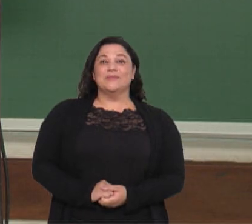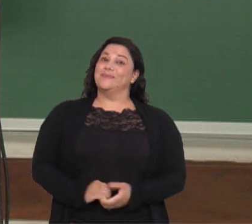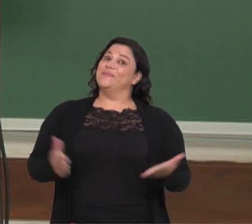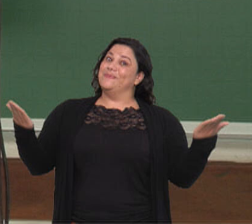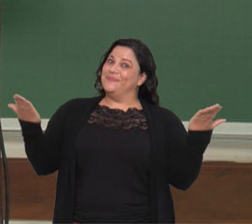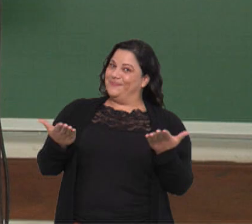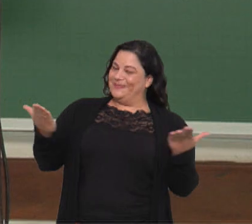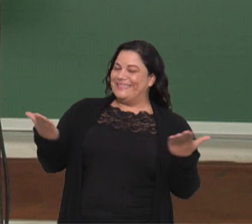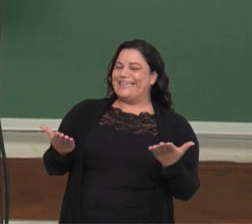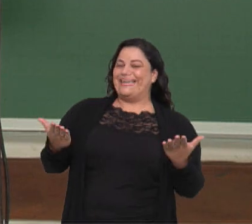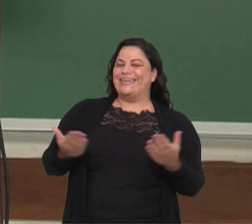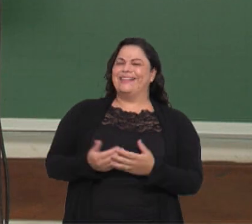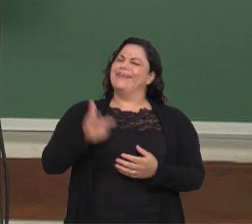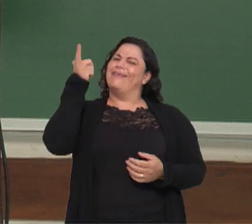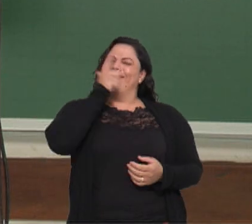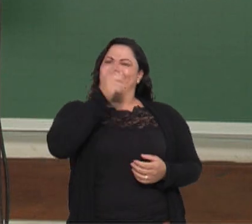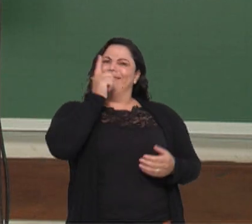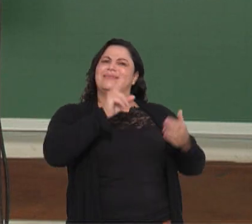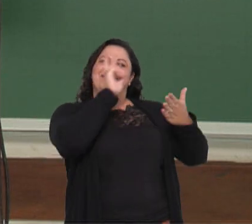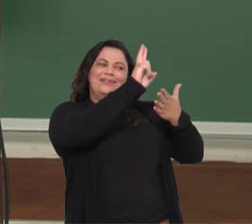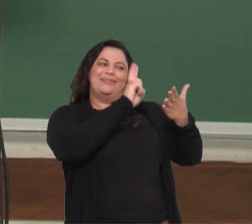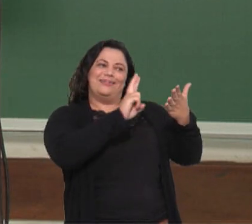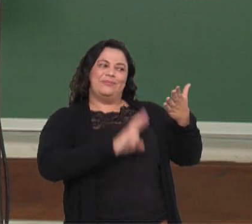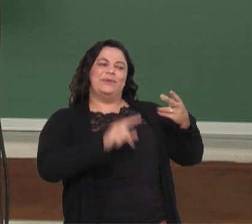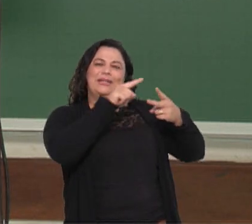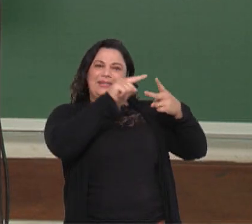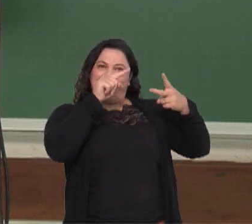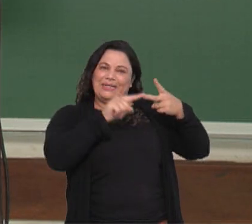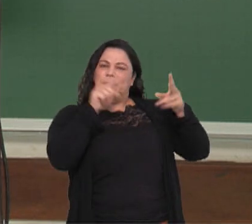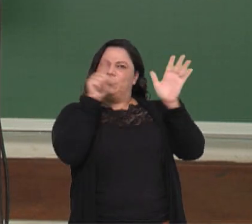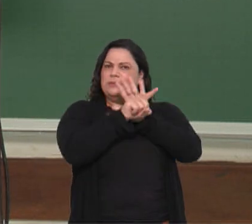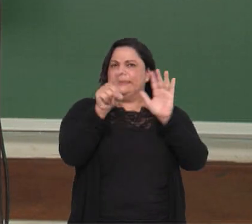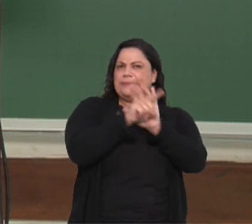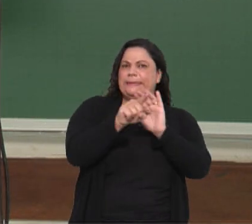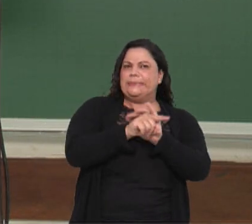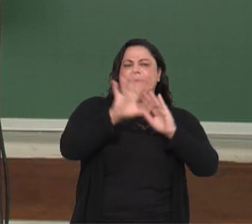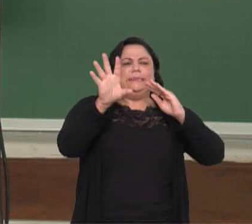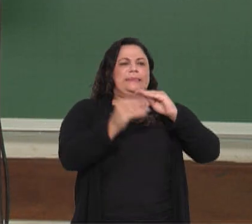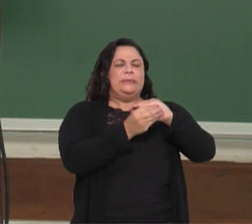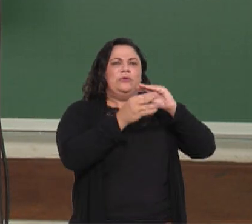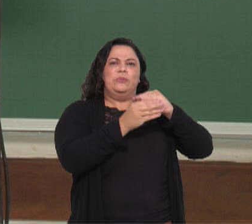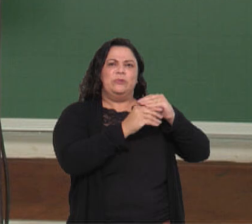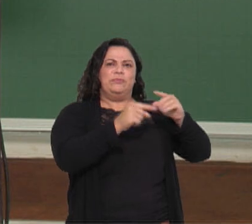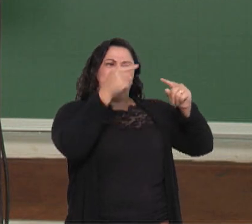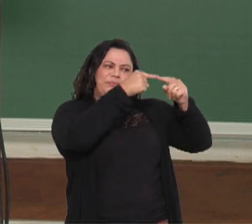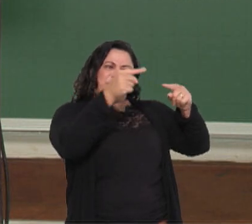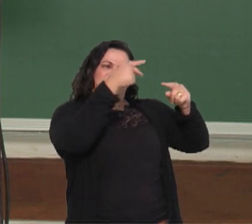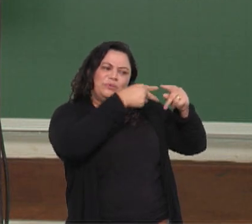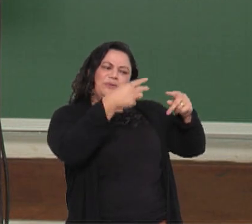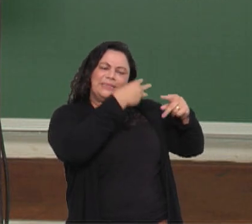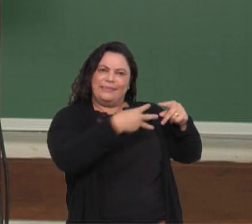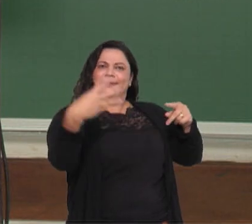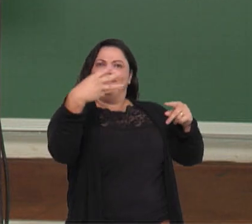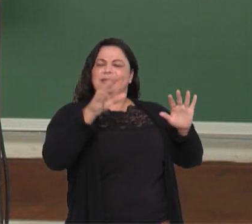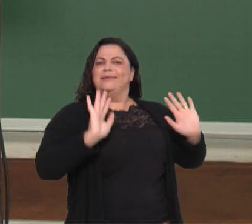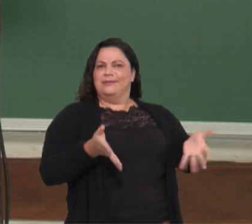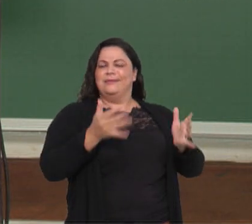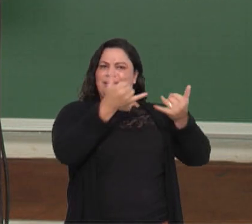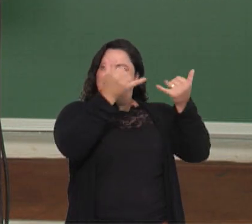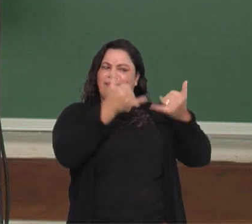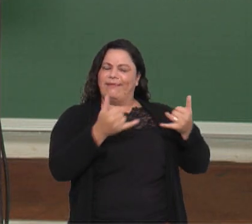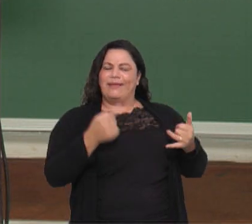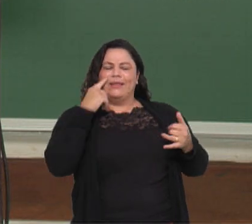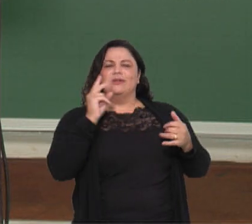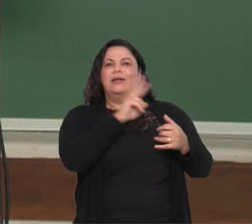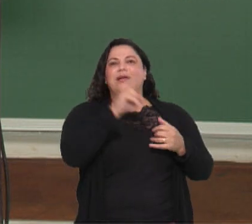Certo aí, pessoal? Conseguiram responder as duas questões, né? Colocou ali umas 2, 3 linhas ali, né? Revendo esse conteúdo da aula